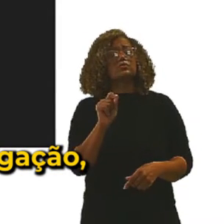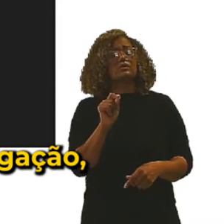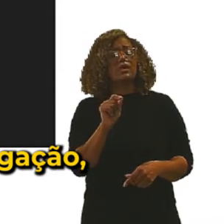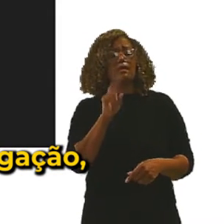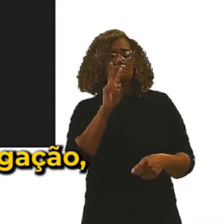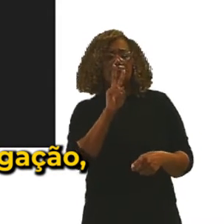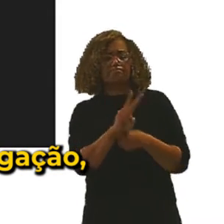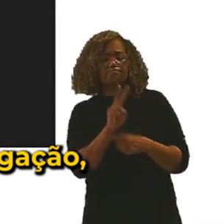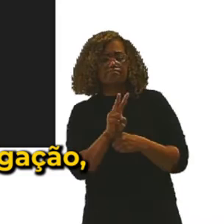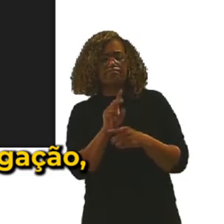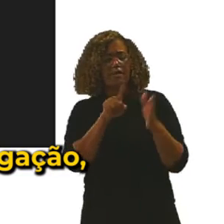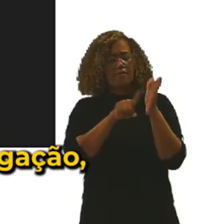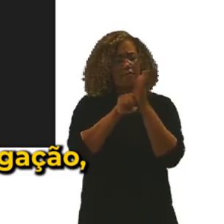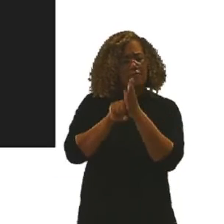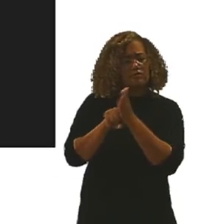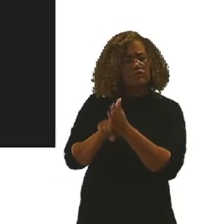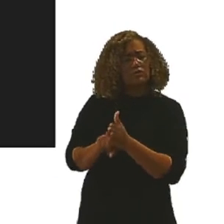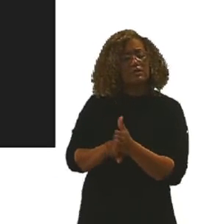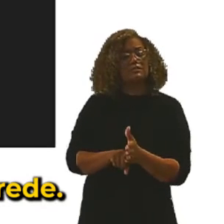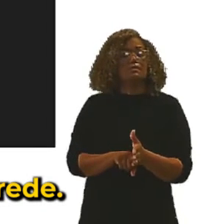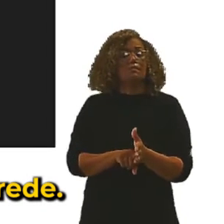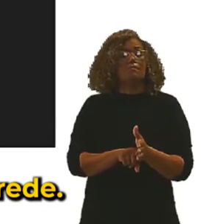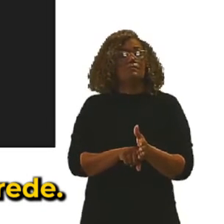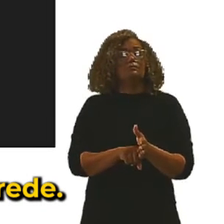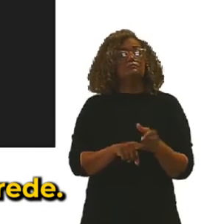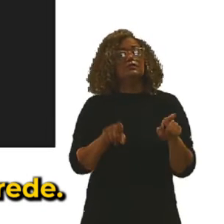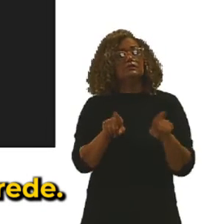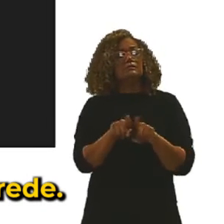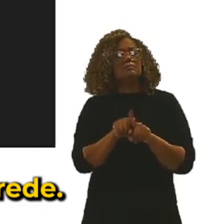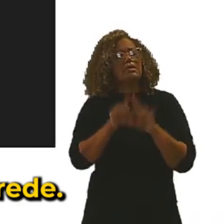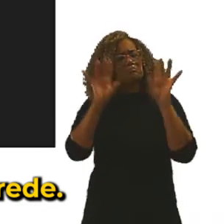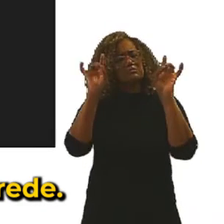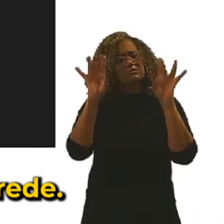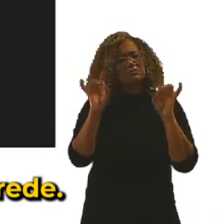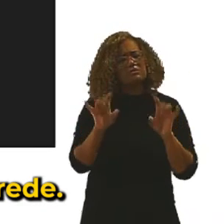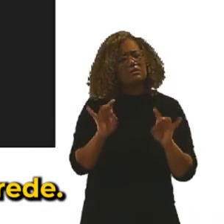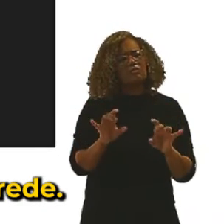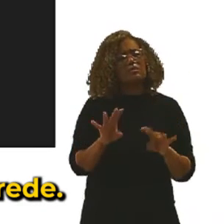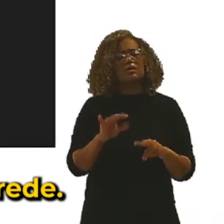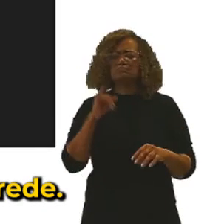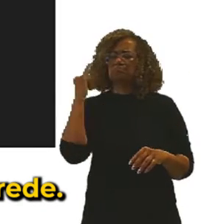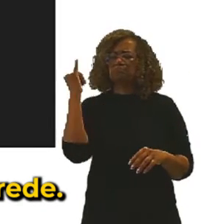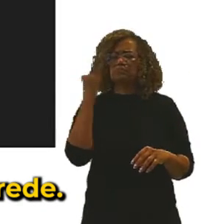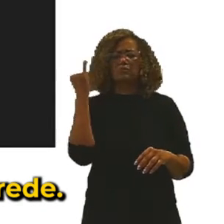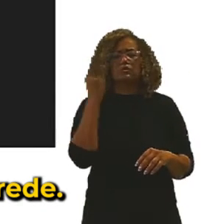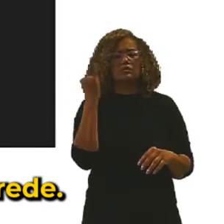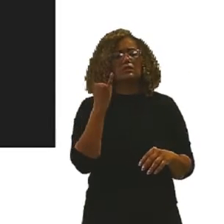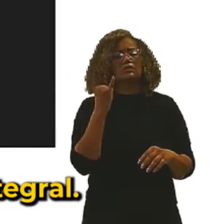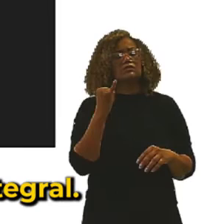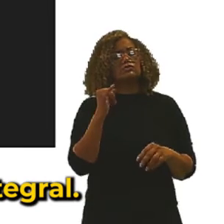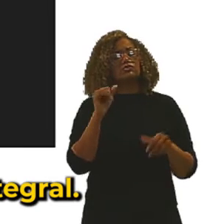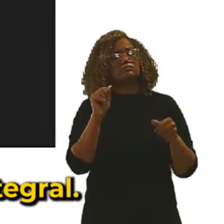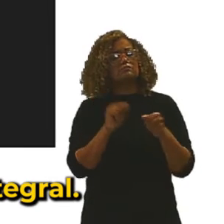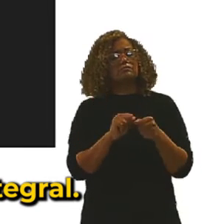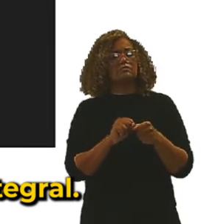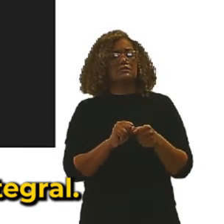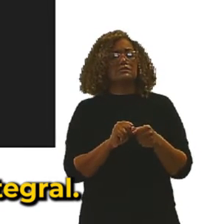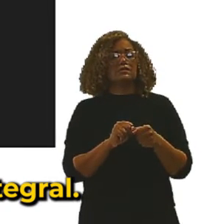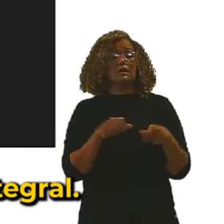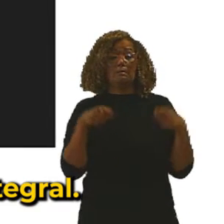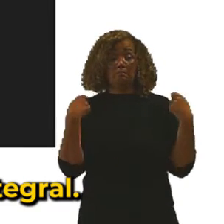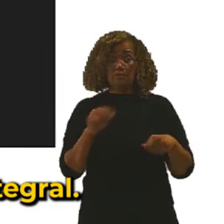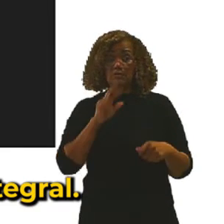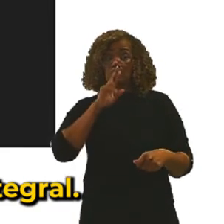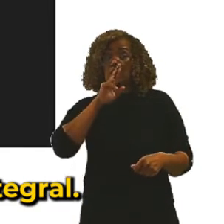prevenção, investigação, reparação e punição, especialmente fundadas na atuação em rede. Precisamos de